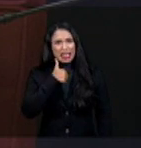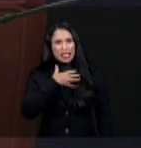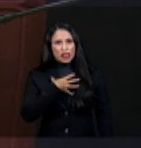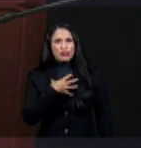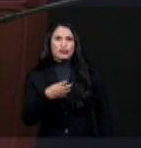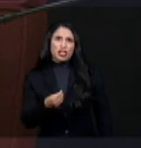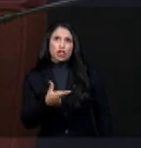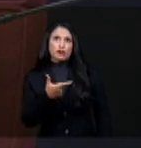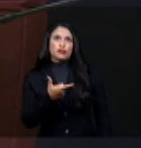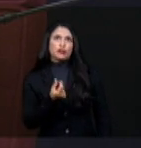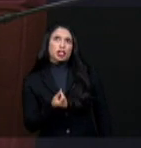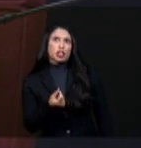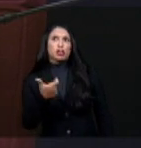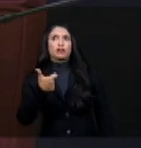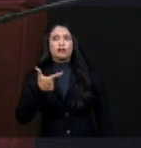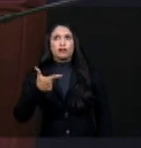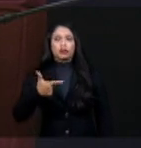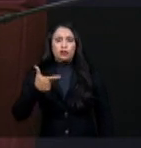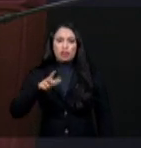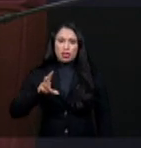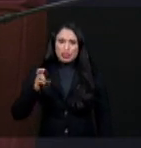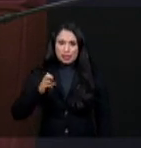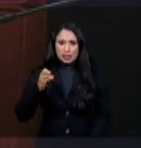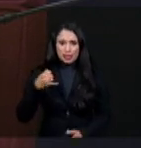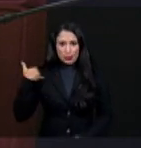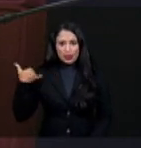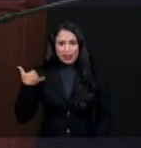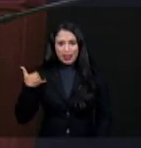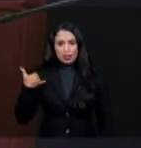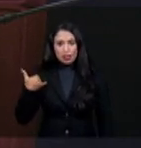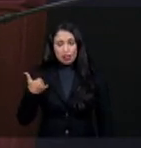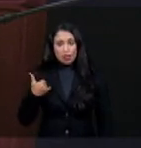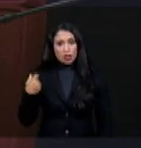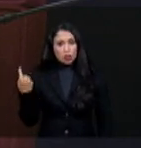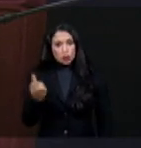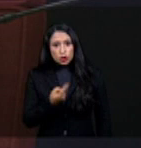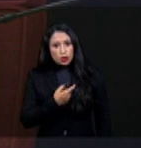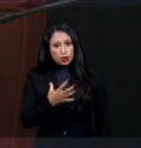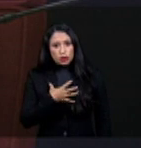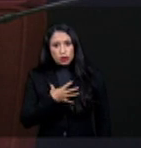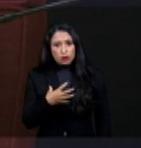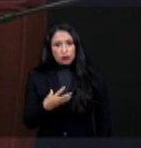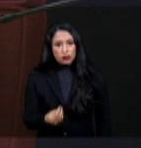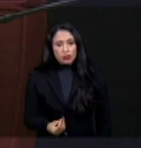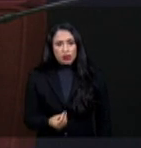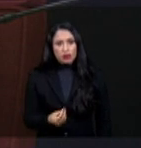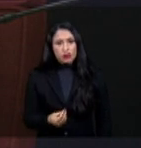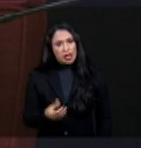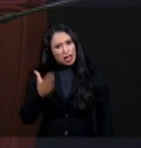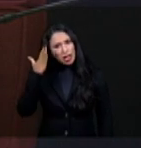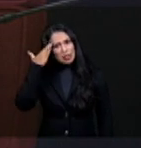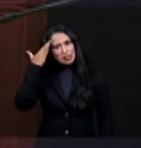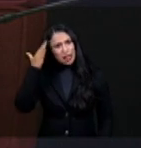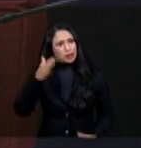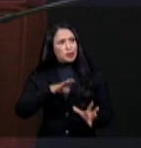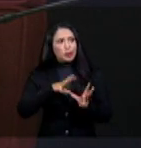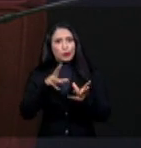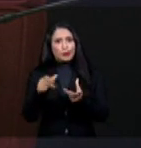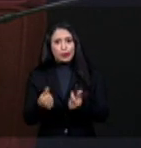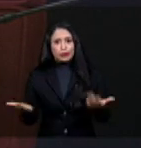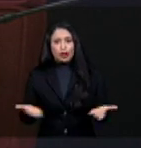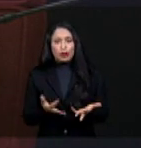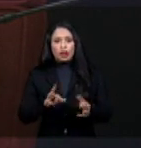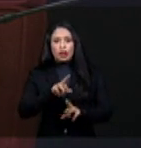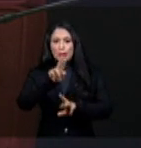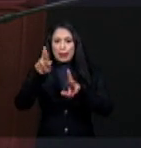de 20 anos 25 anos nossos filhos não concebe um mundo que não seja diverso a minha